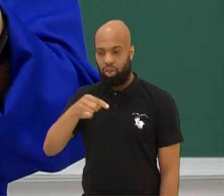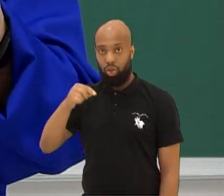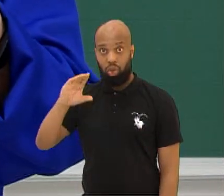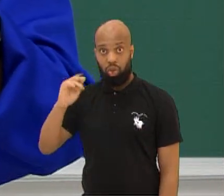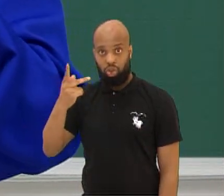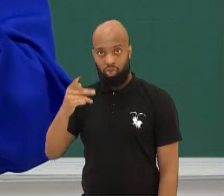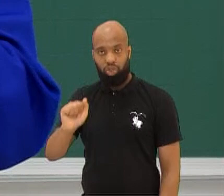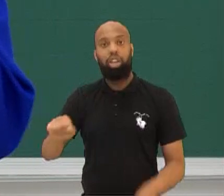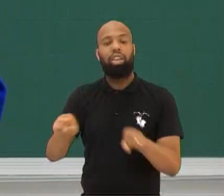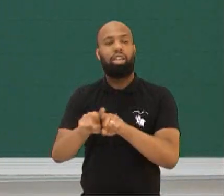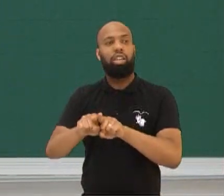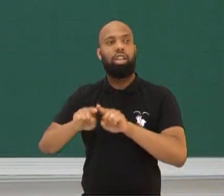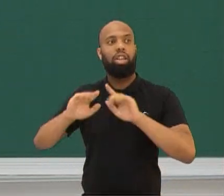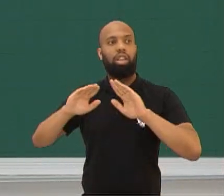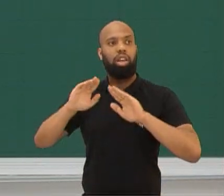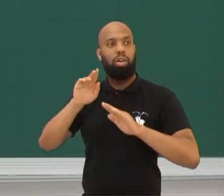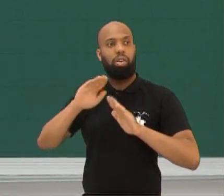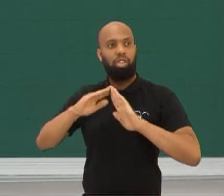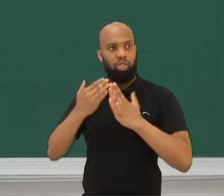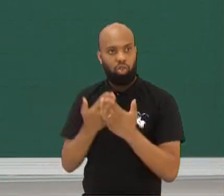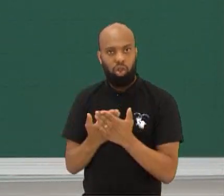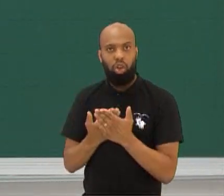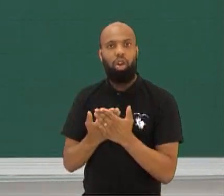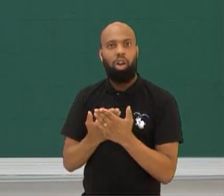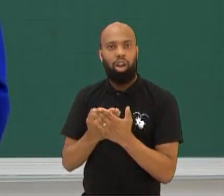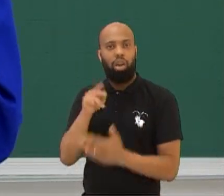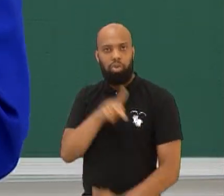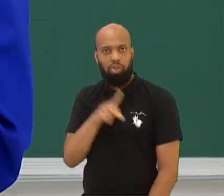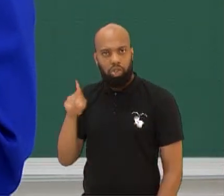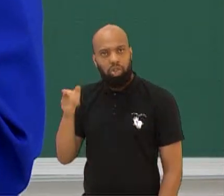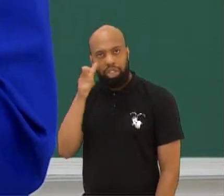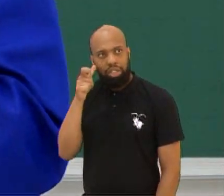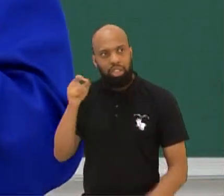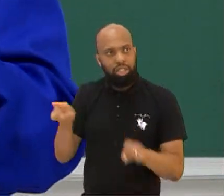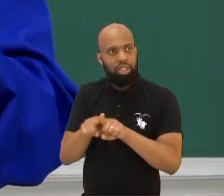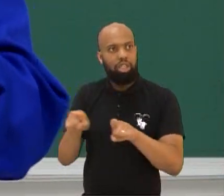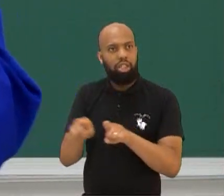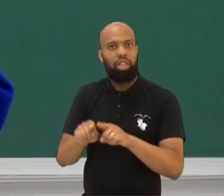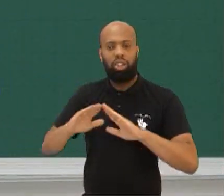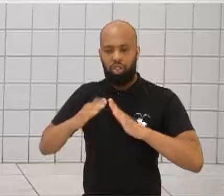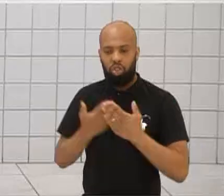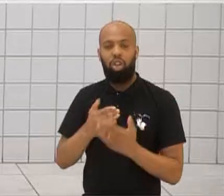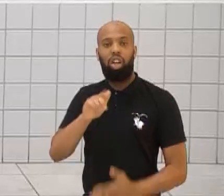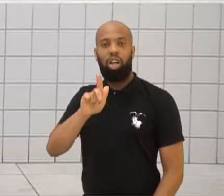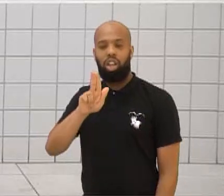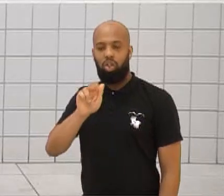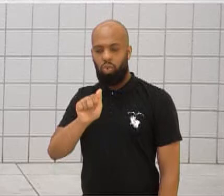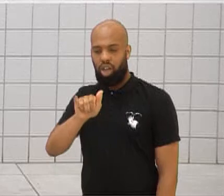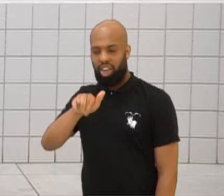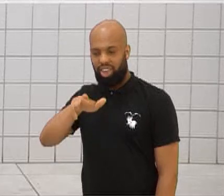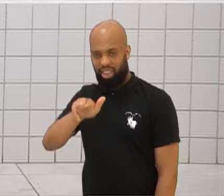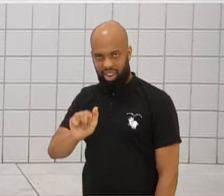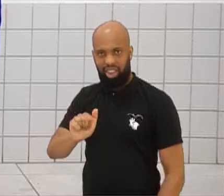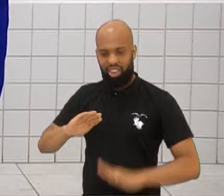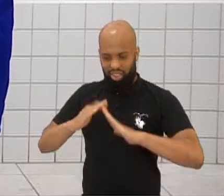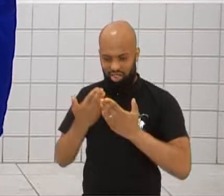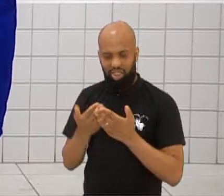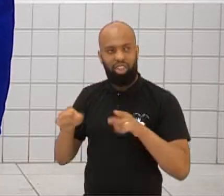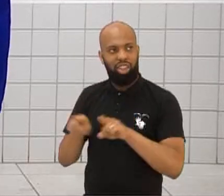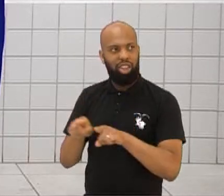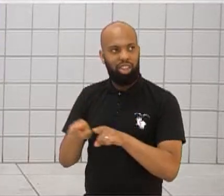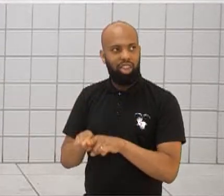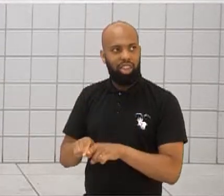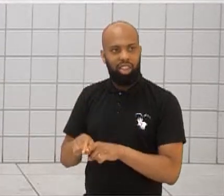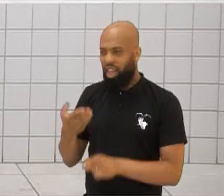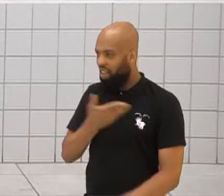professora Caroline, do Colégio Estadual Gabriela Mistral e do Guaíra. Eu era professora do Colégio Guaíra. Mas